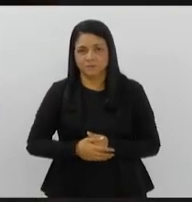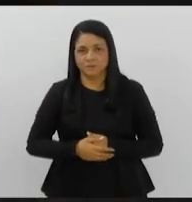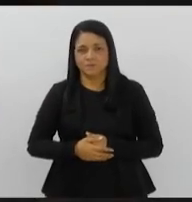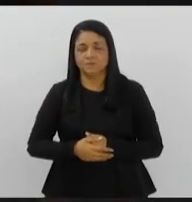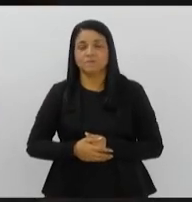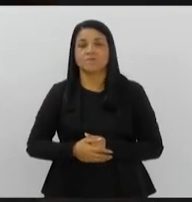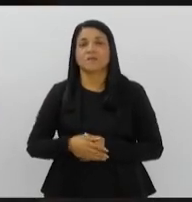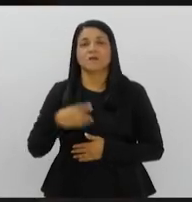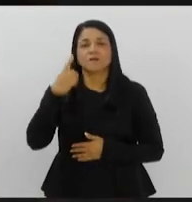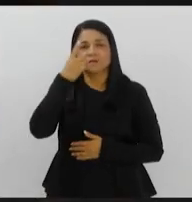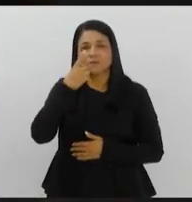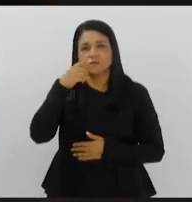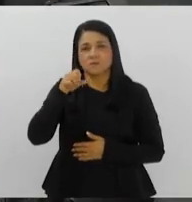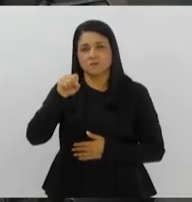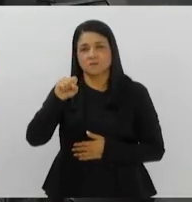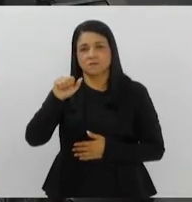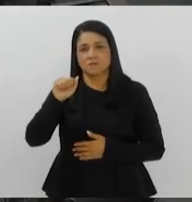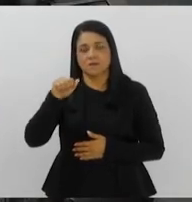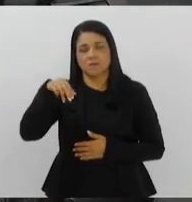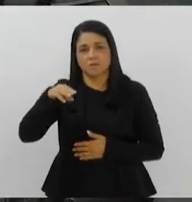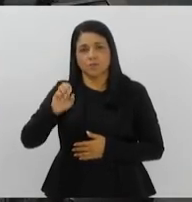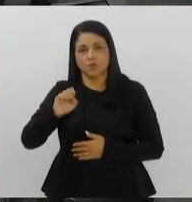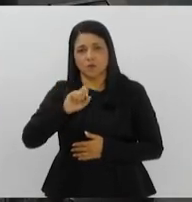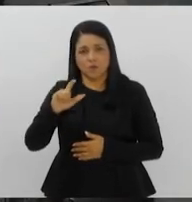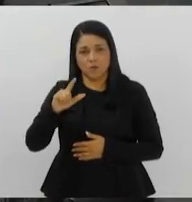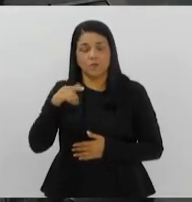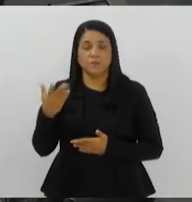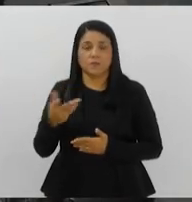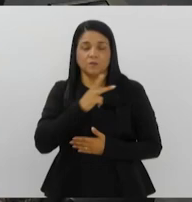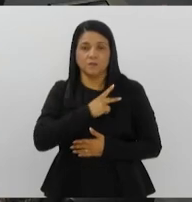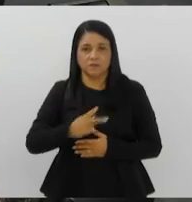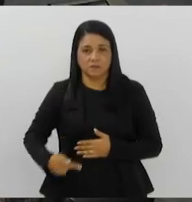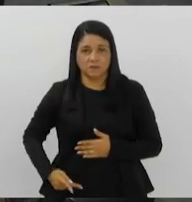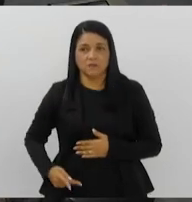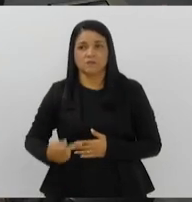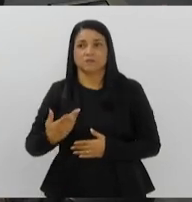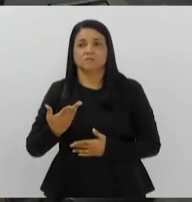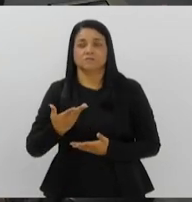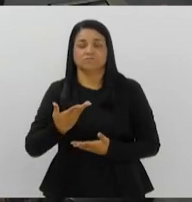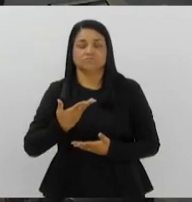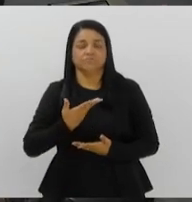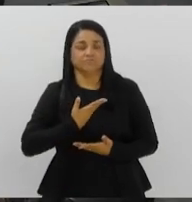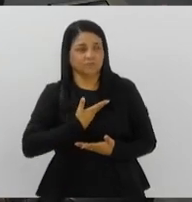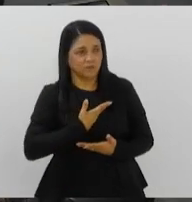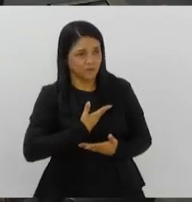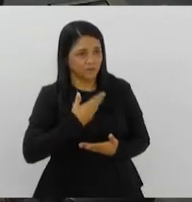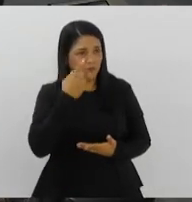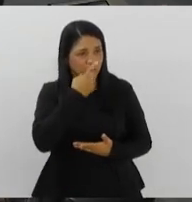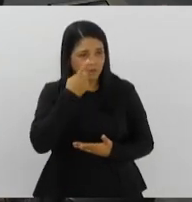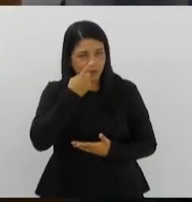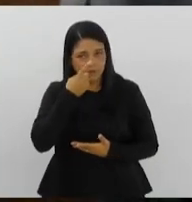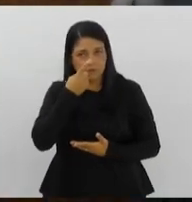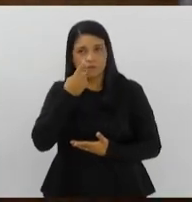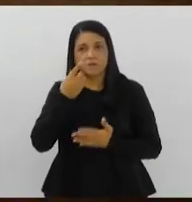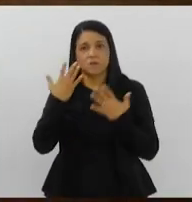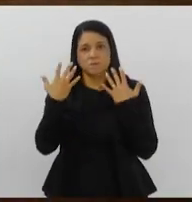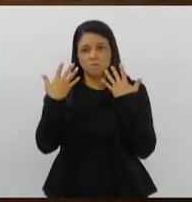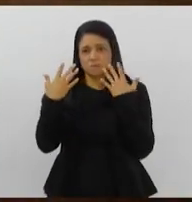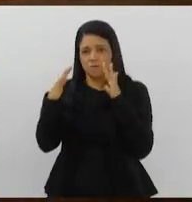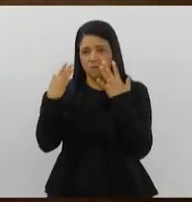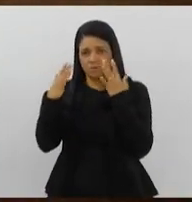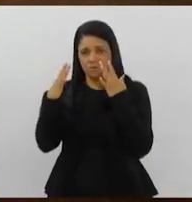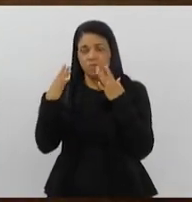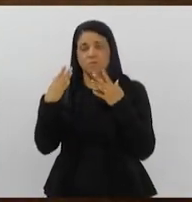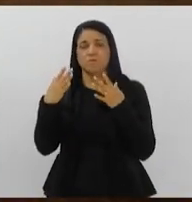Deputado Samuel Malafaia. Senhora presidente, colegas, eu quero também parabenizar